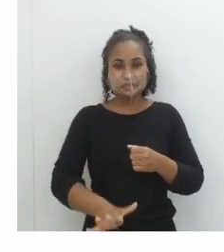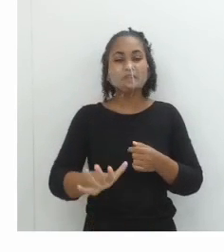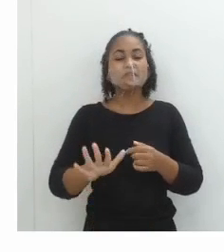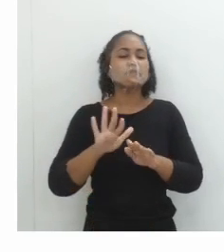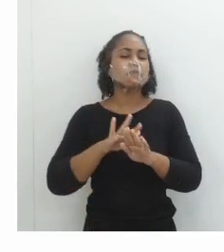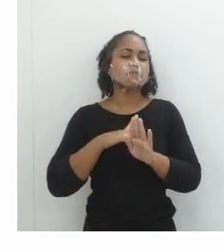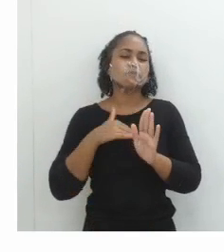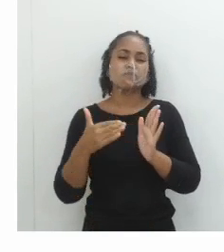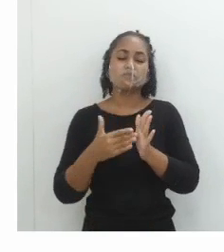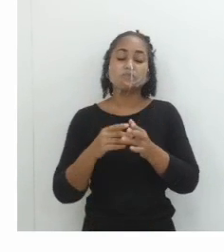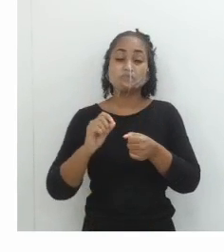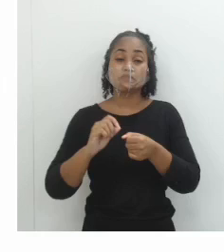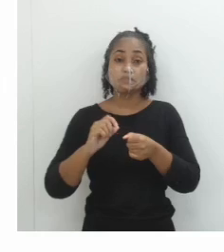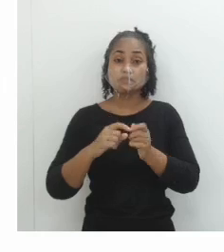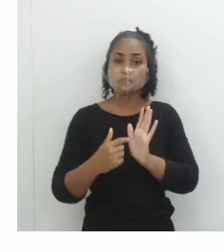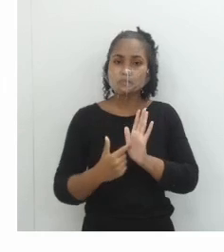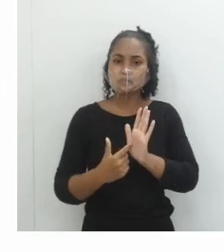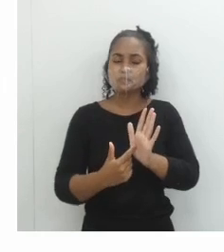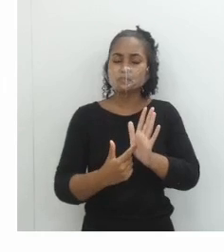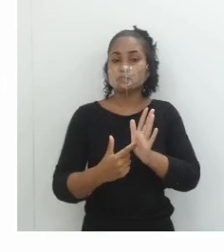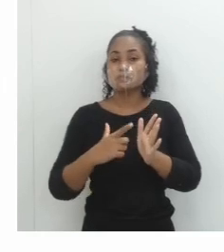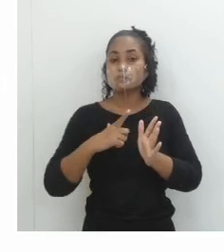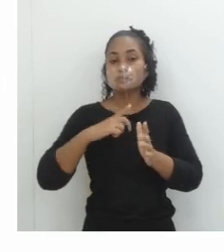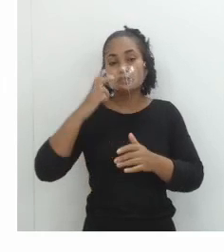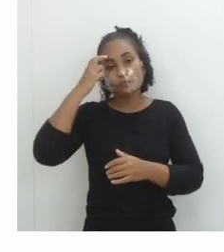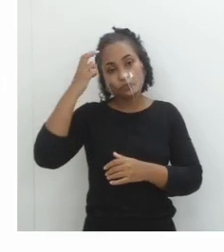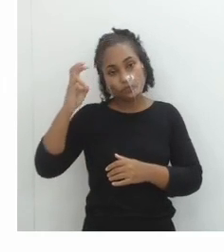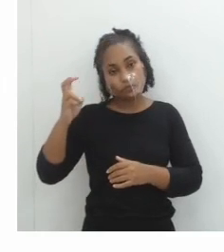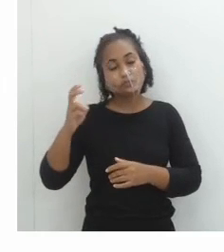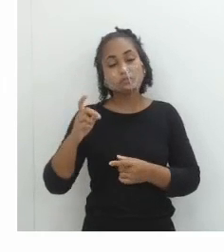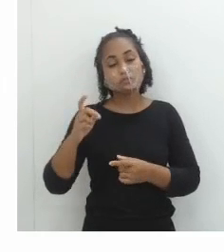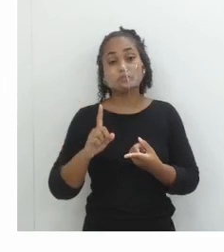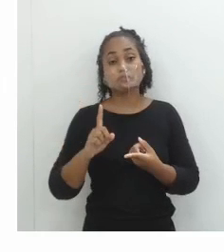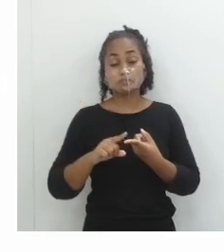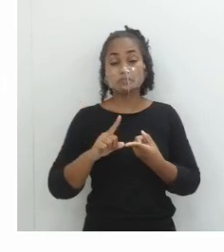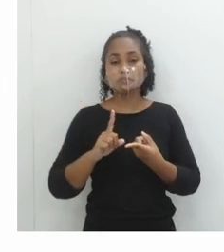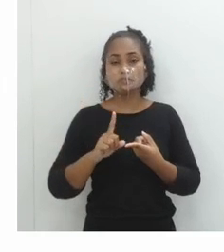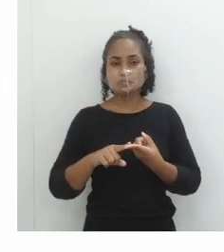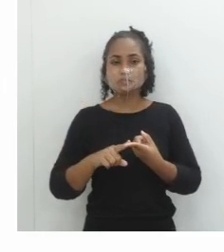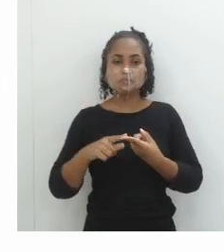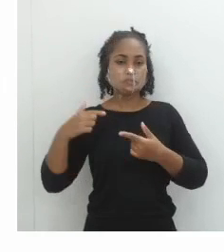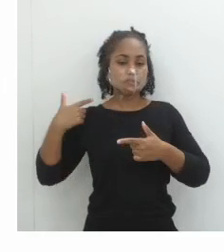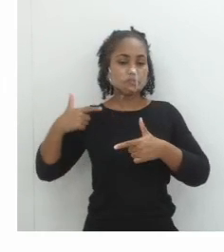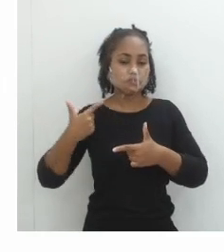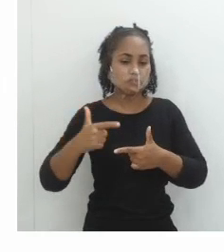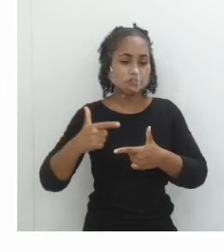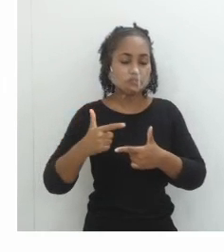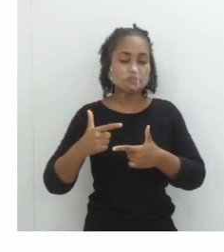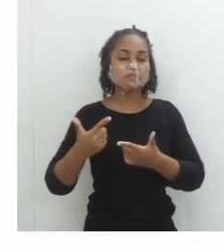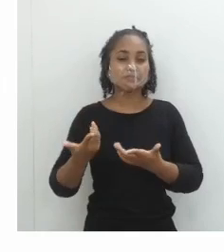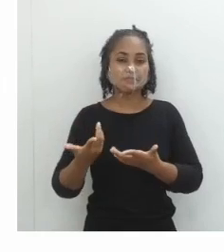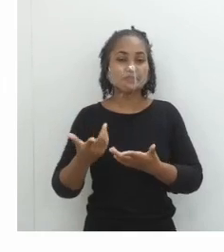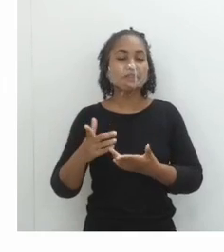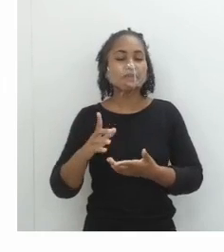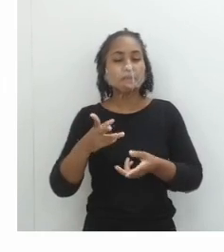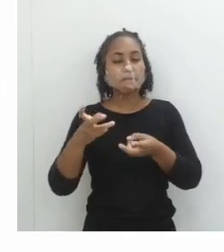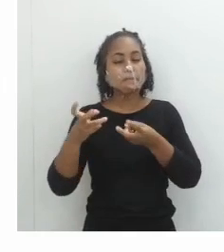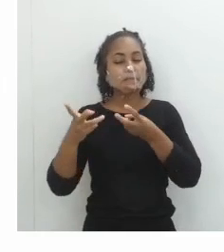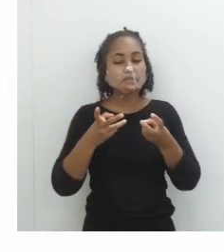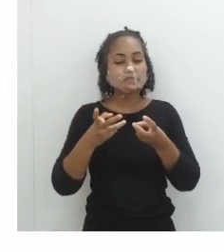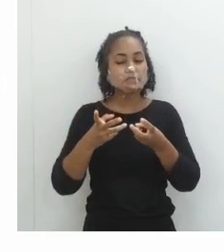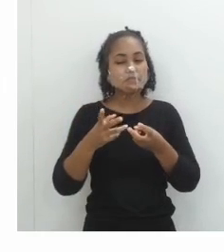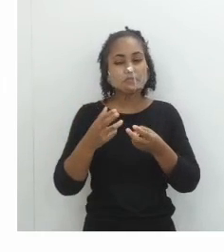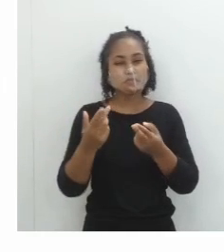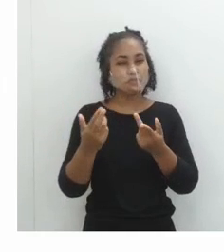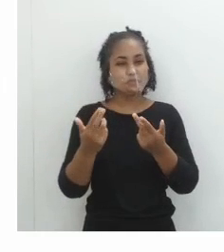é feito para demonstrar aquela cultura e a ancestralidade que esse povo carrega. Você vai ver que não é